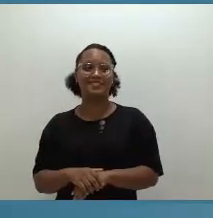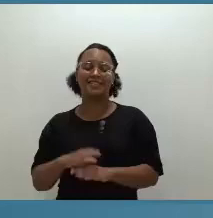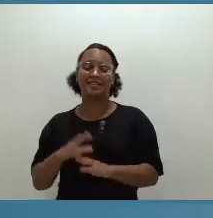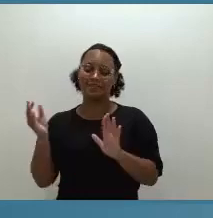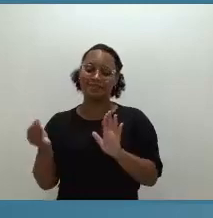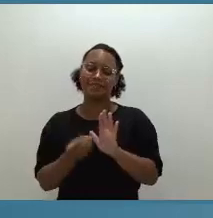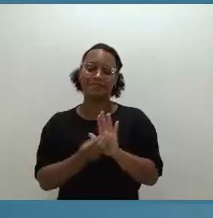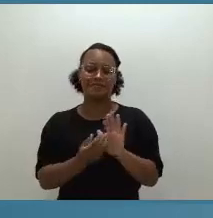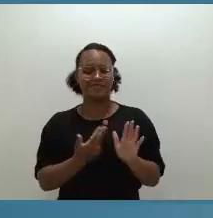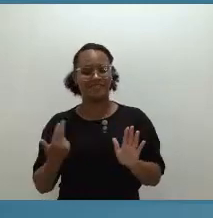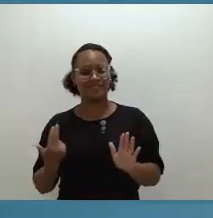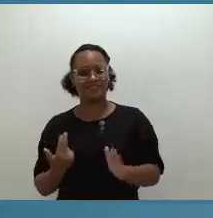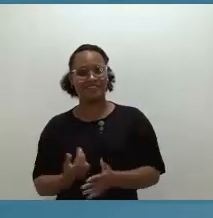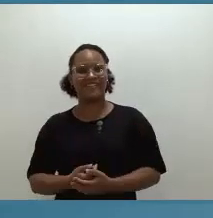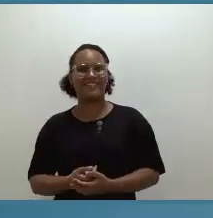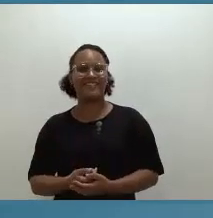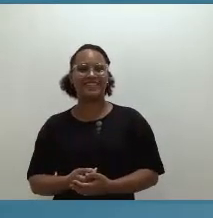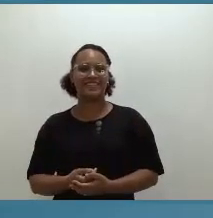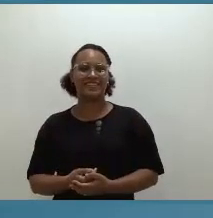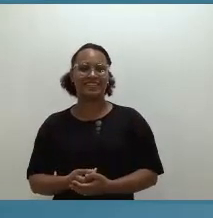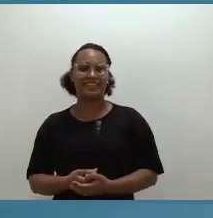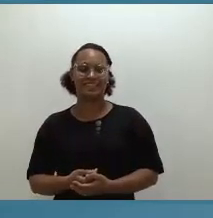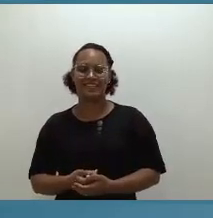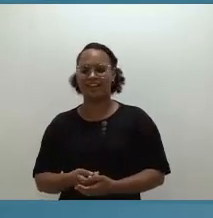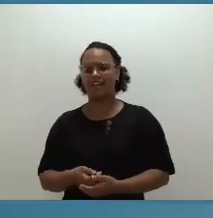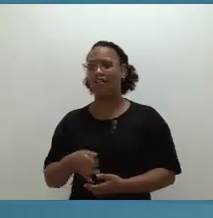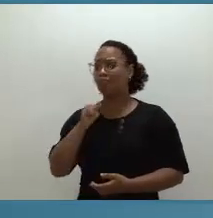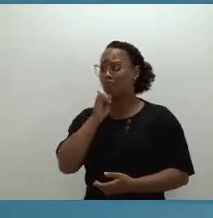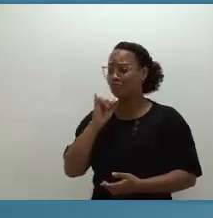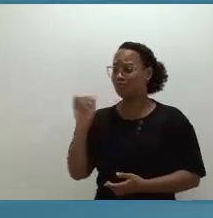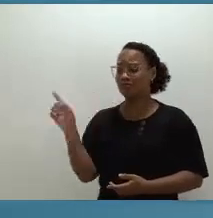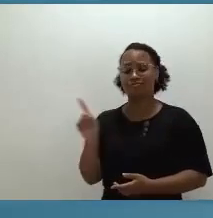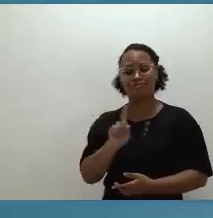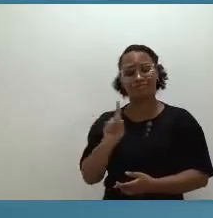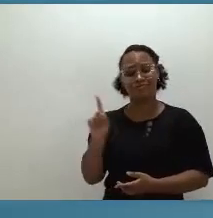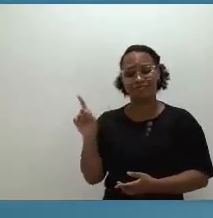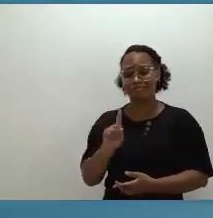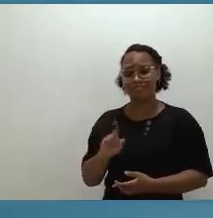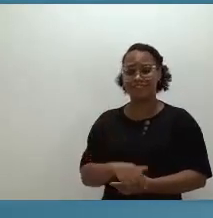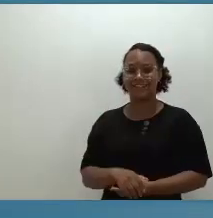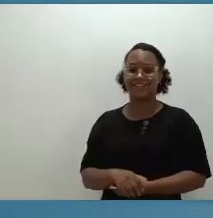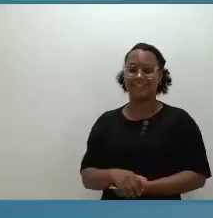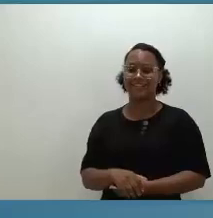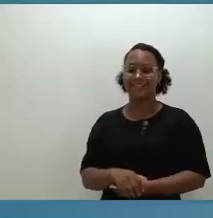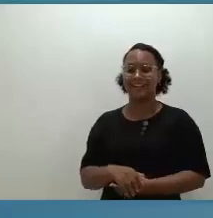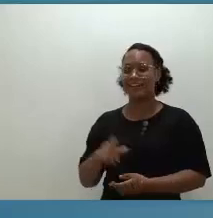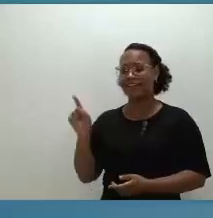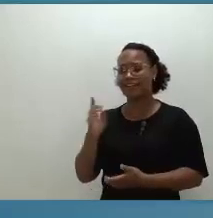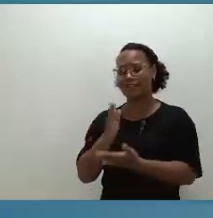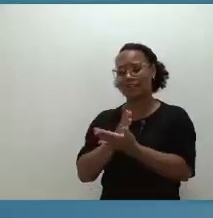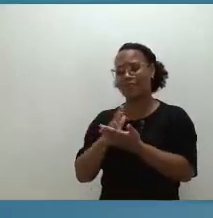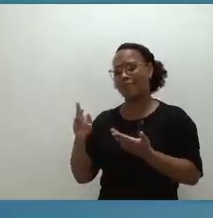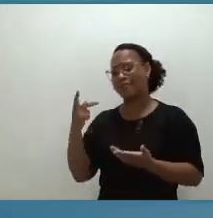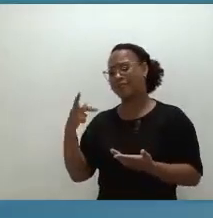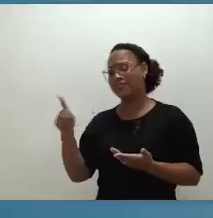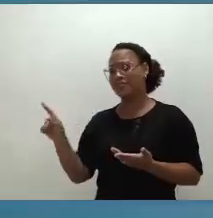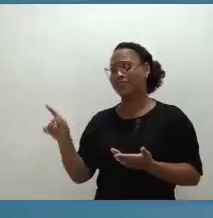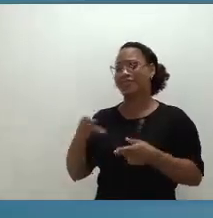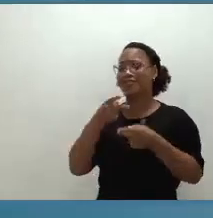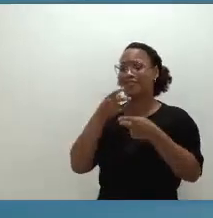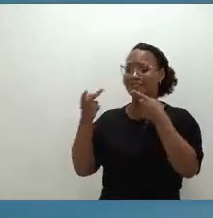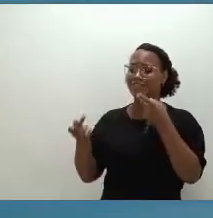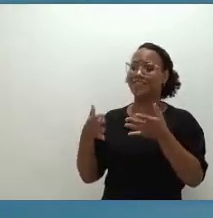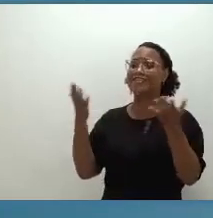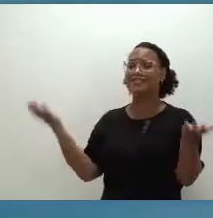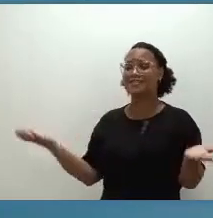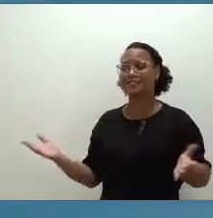Desembargadora Kétima, não diga isso, desembargadora Kétima. Não comece a sua fala assim. A